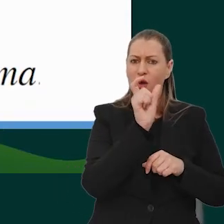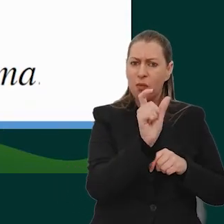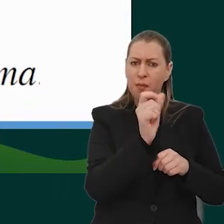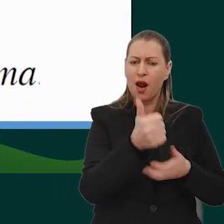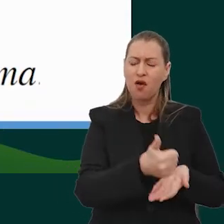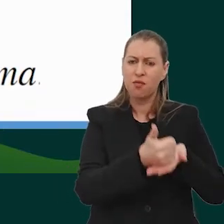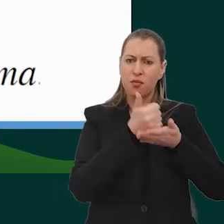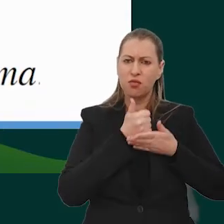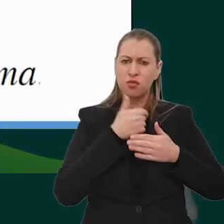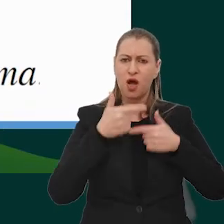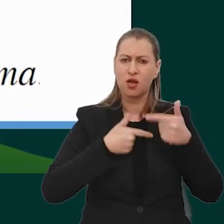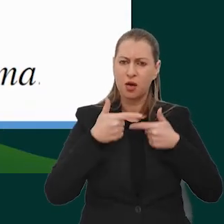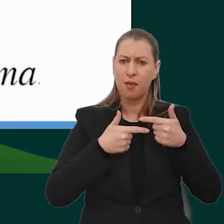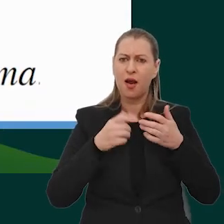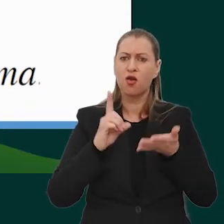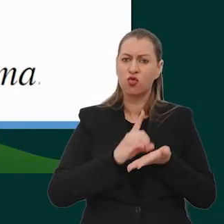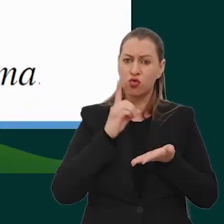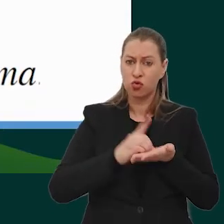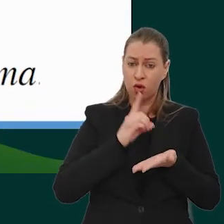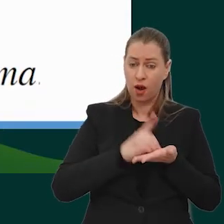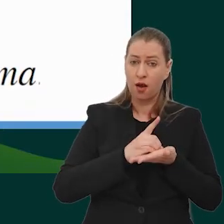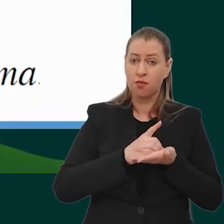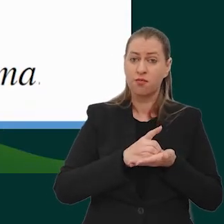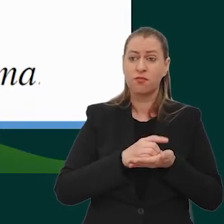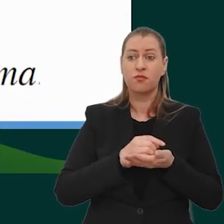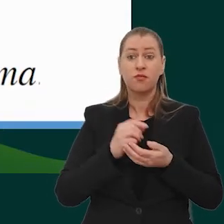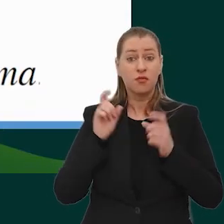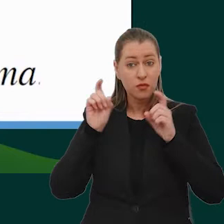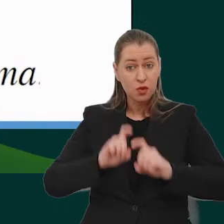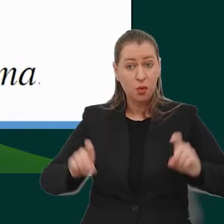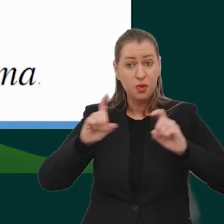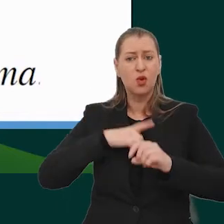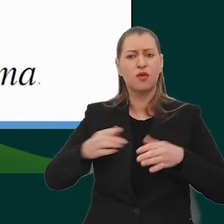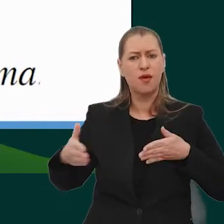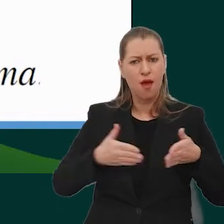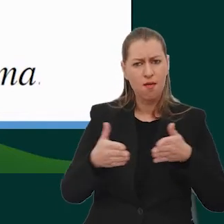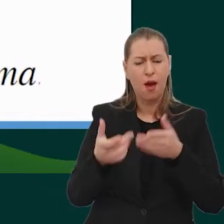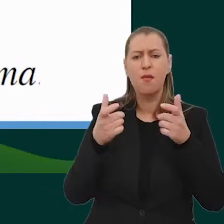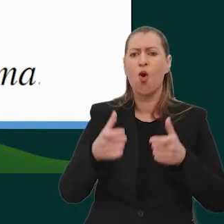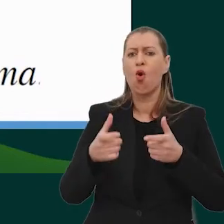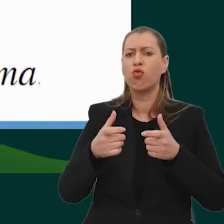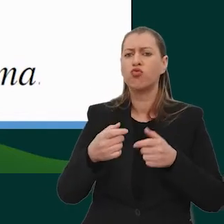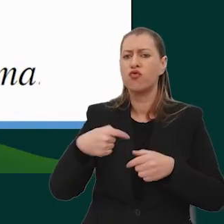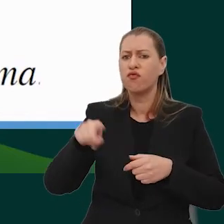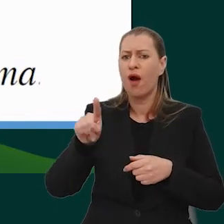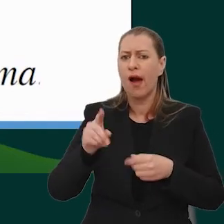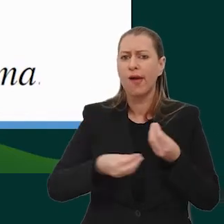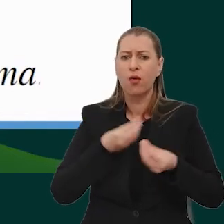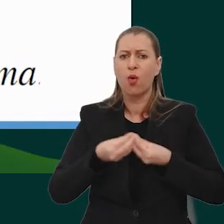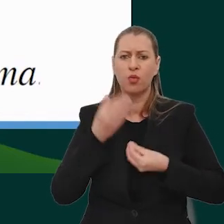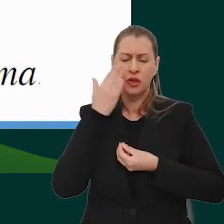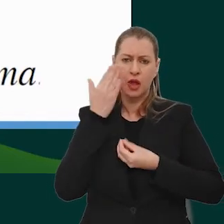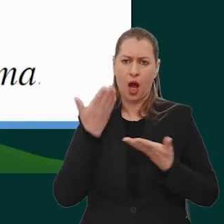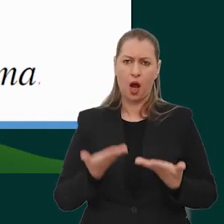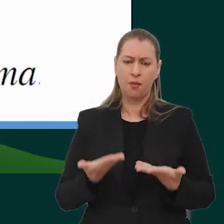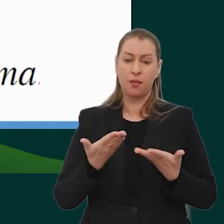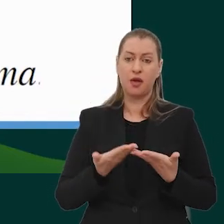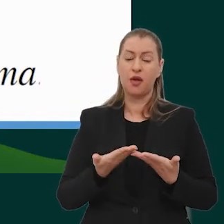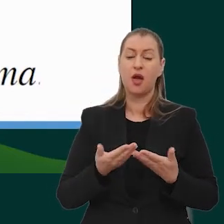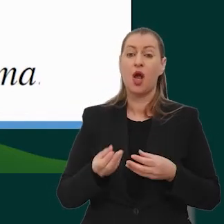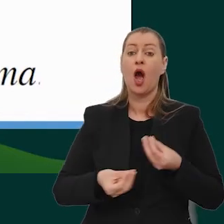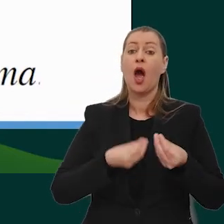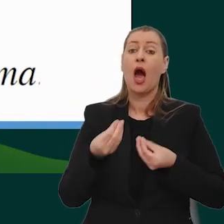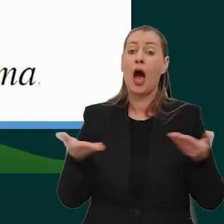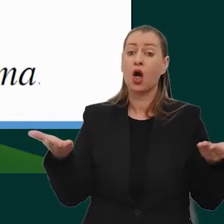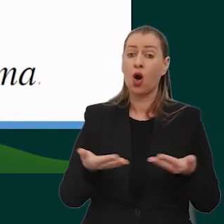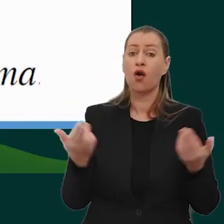me ajudar a trabalhar nos dicionários. Então o computador já tem aí um caminho, onde é que ele pode ir, né? Já tem como se situar. E então ele vai